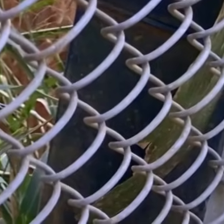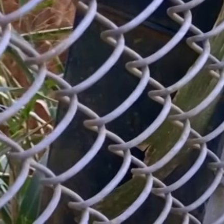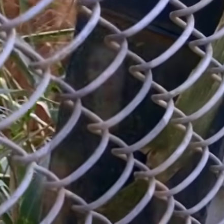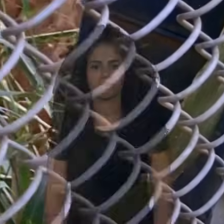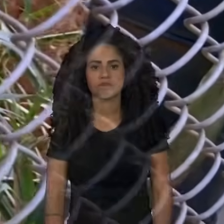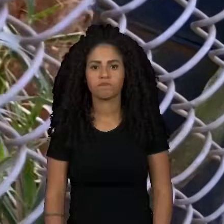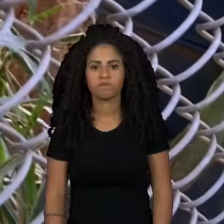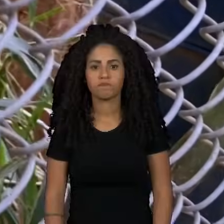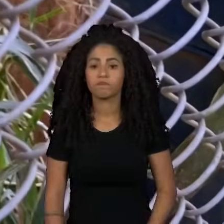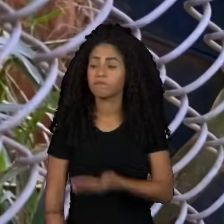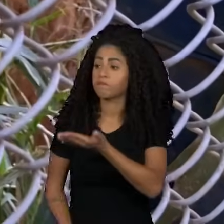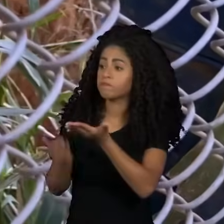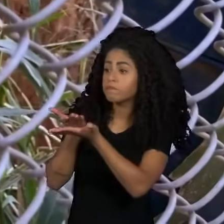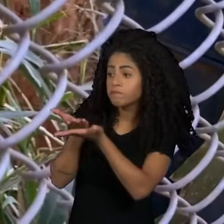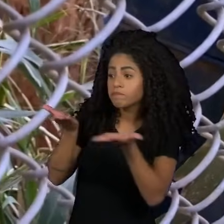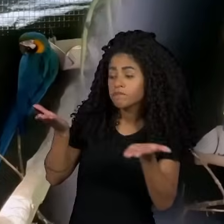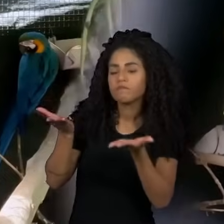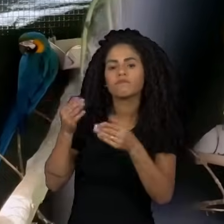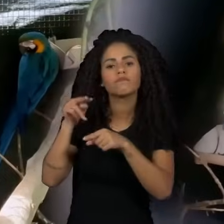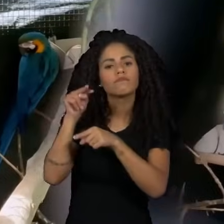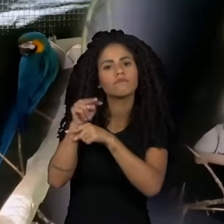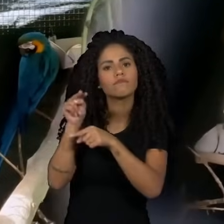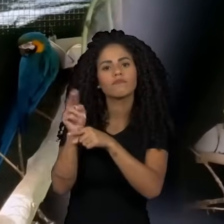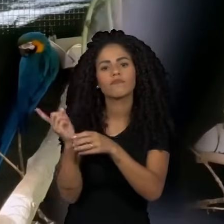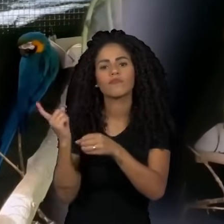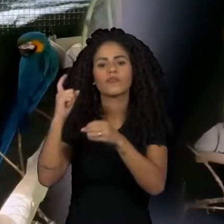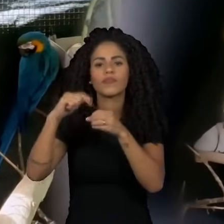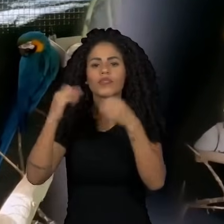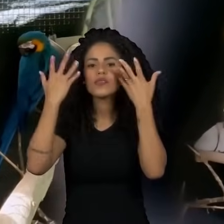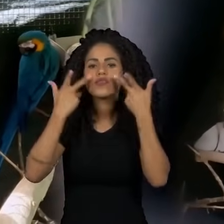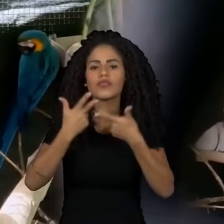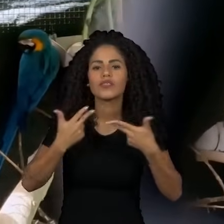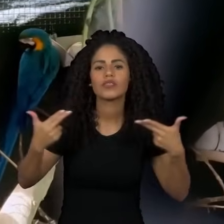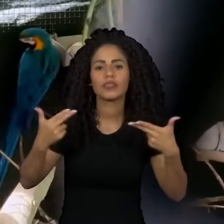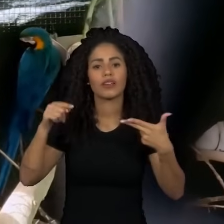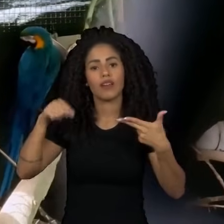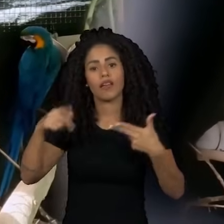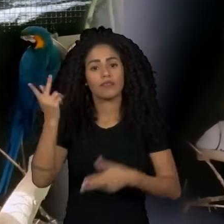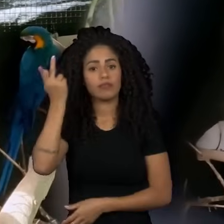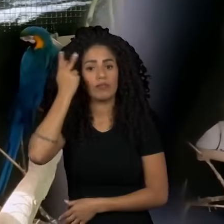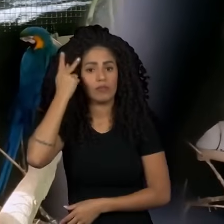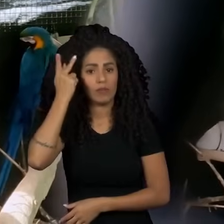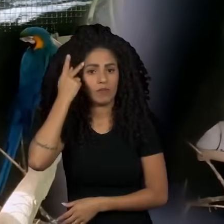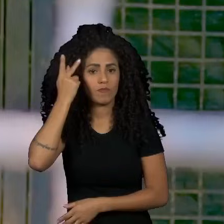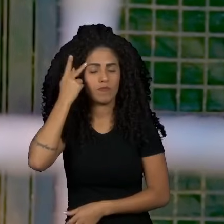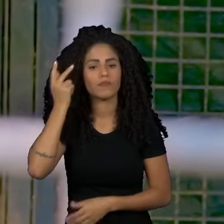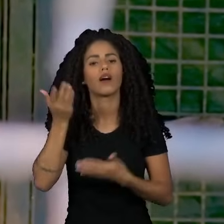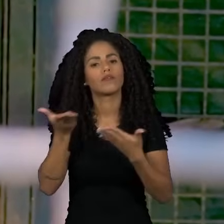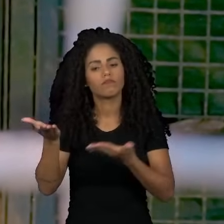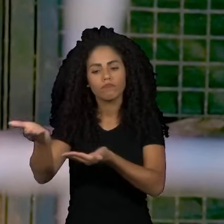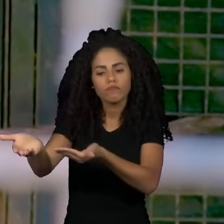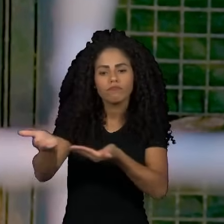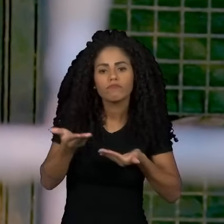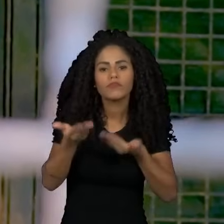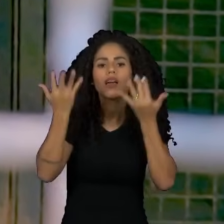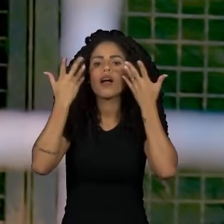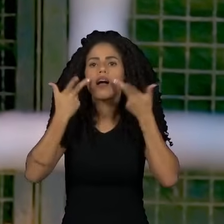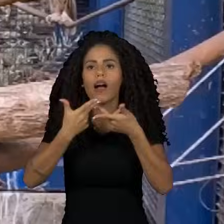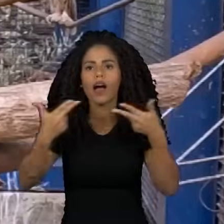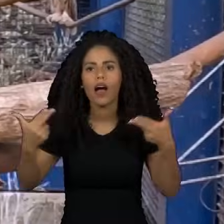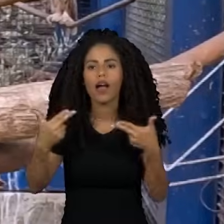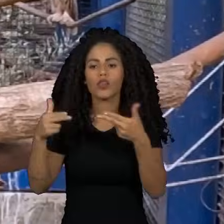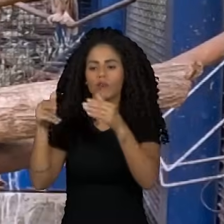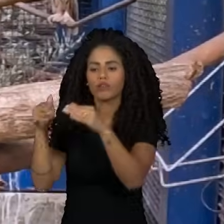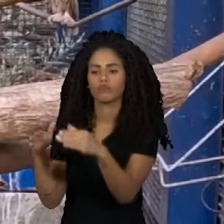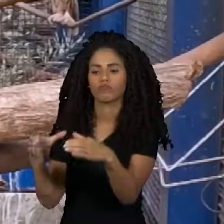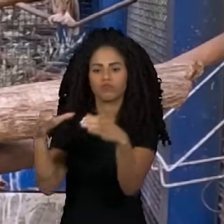Esse é um centro de triagem e reabilitação de animais silvestres da Prefeitura de São Paulo. Então, recebe animais de apreensão